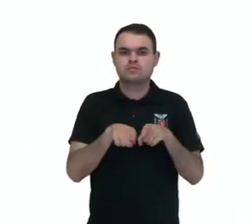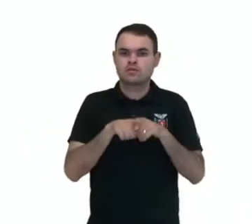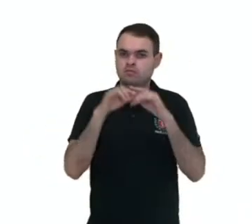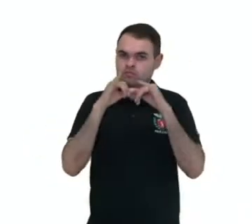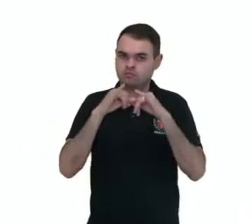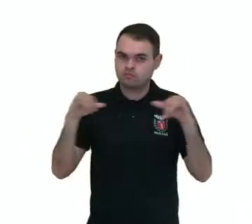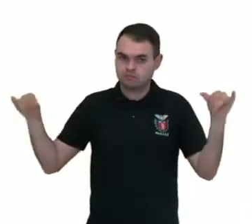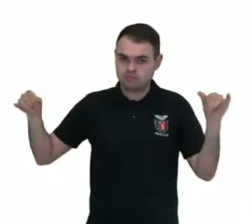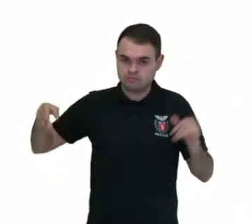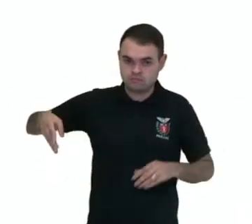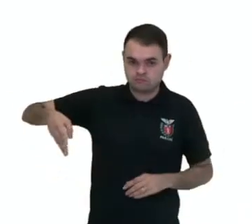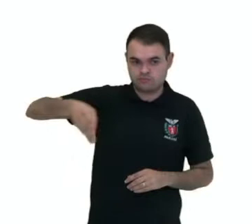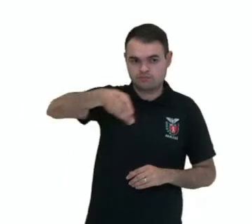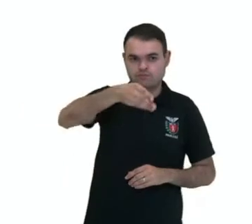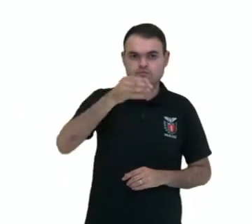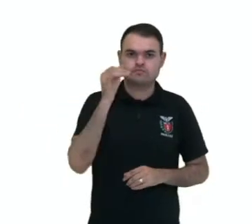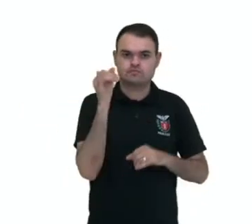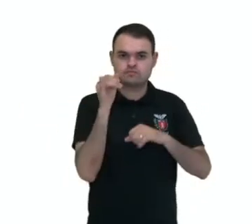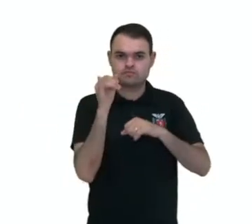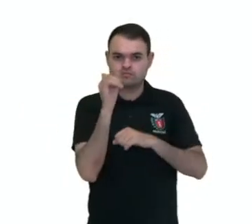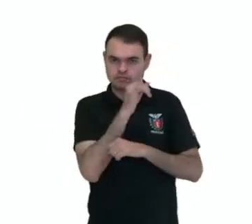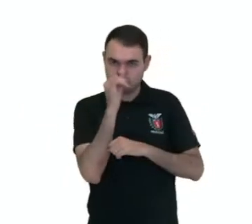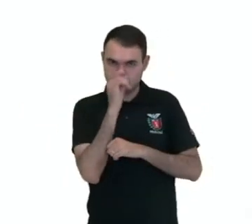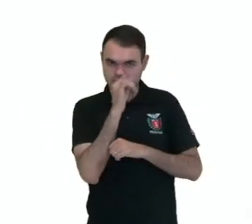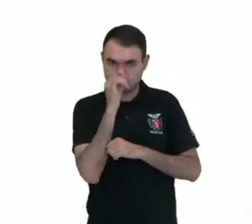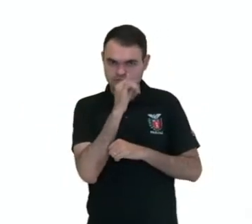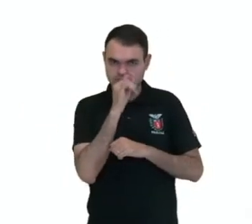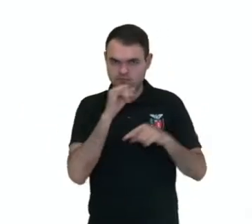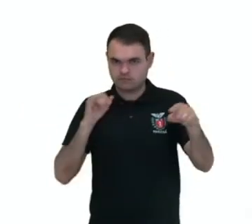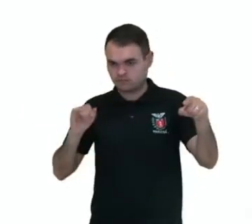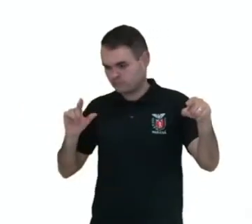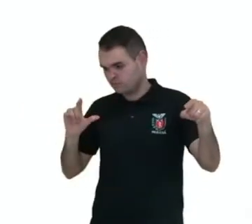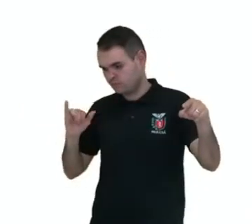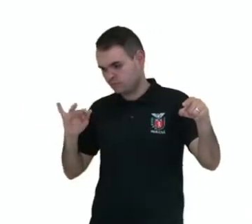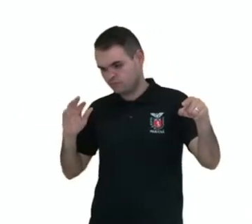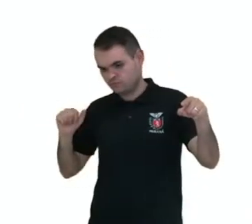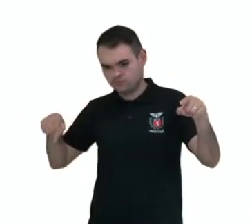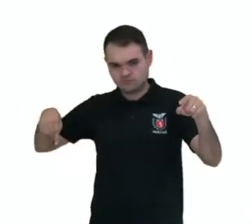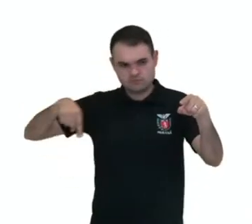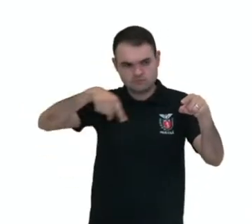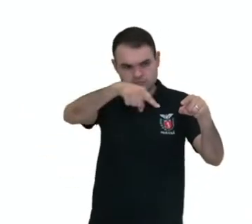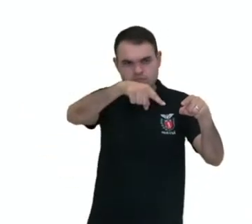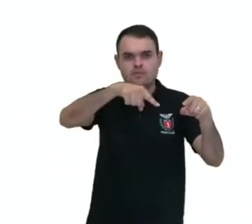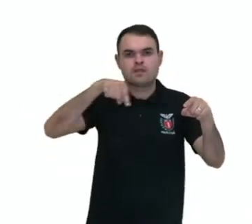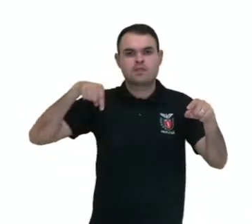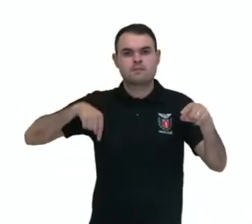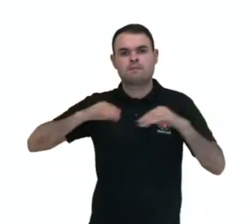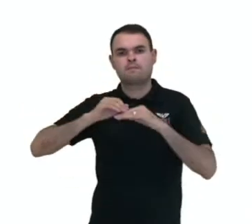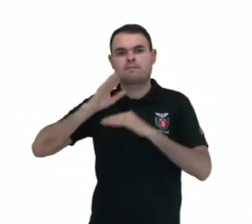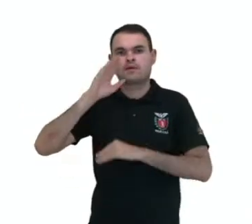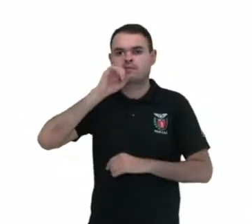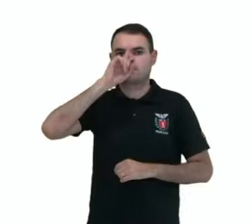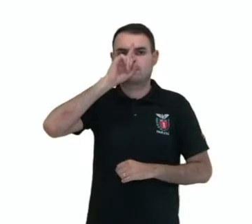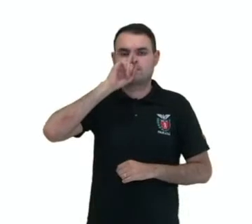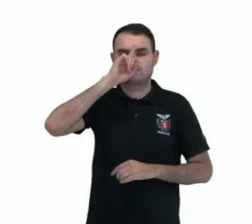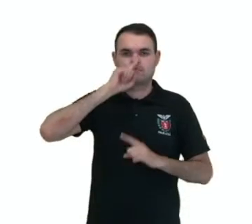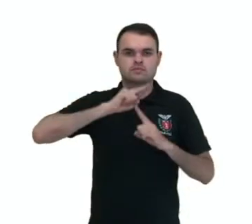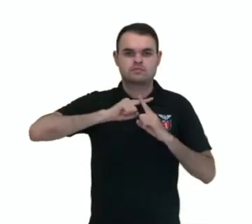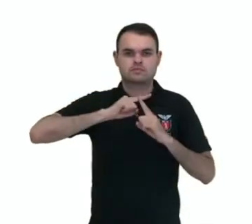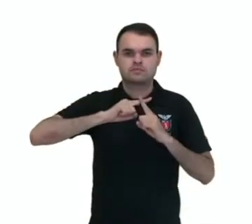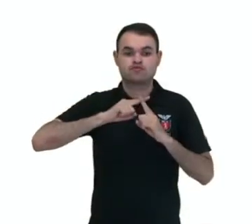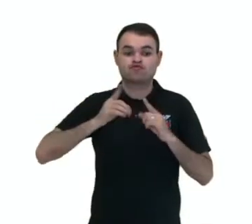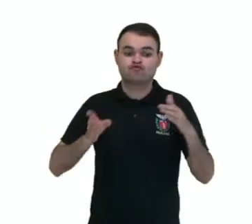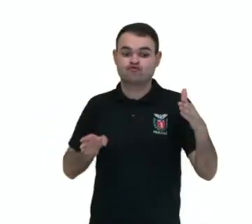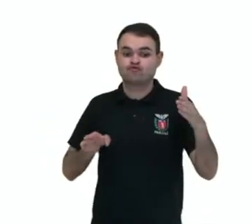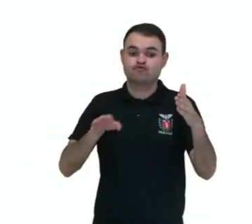Itália, principalmente a partir da Líbia, está cada vez mais perigoso, levando em conta que o número de